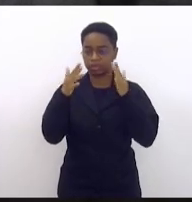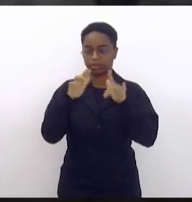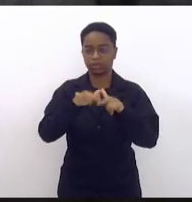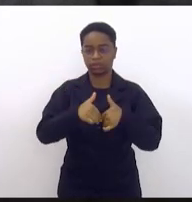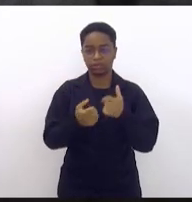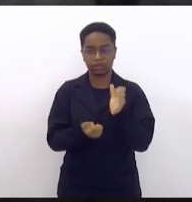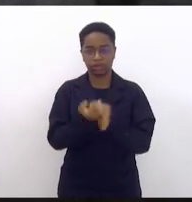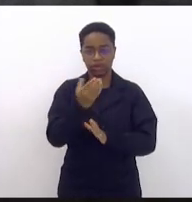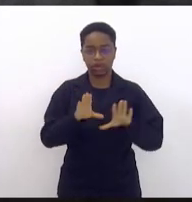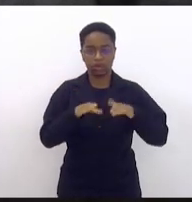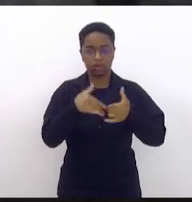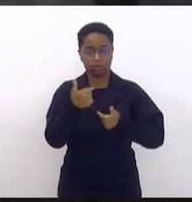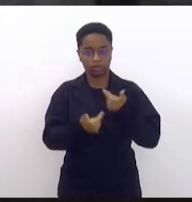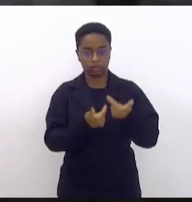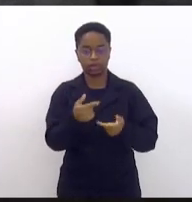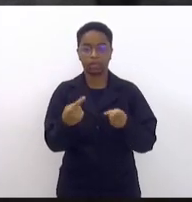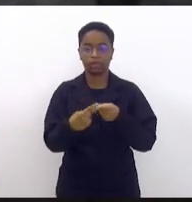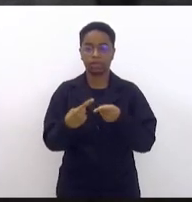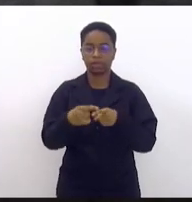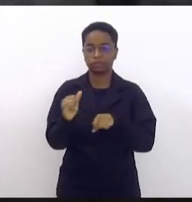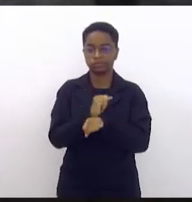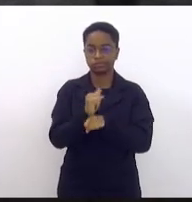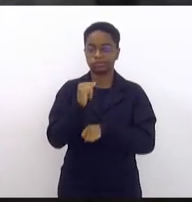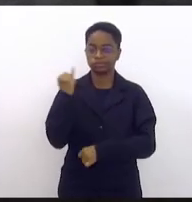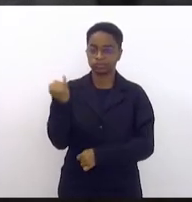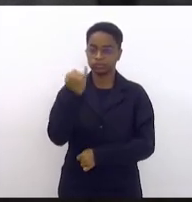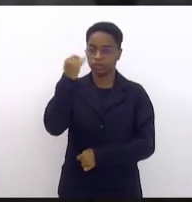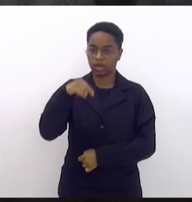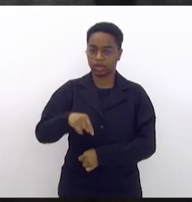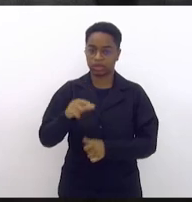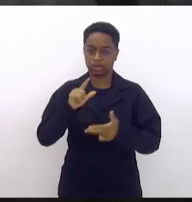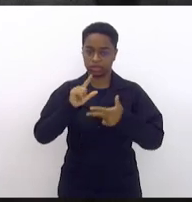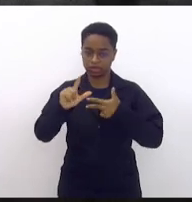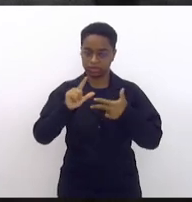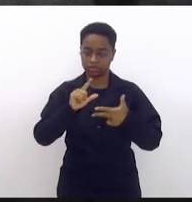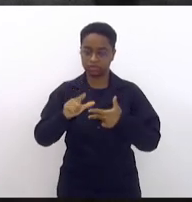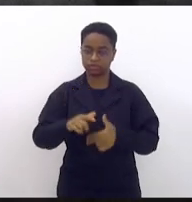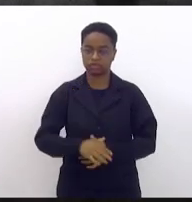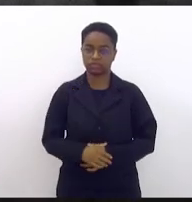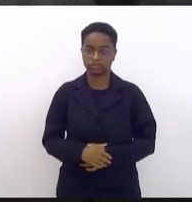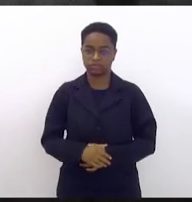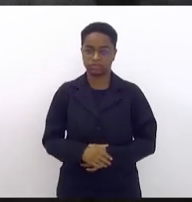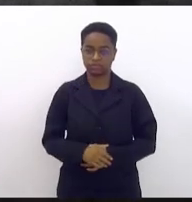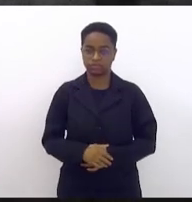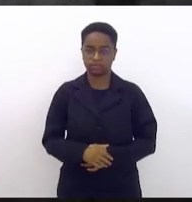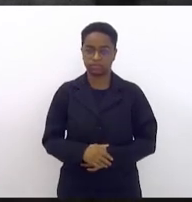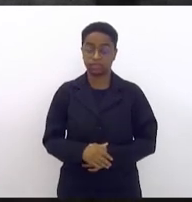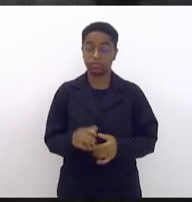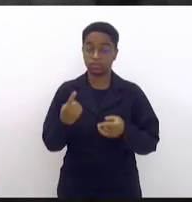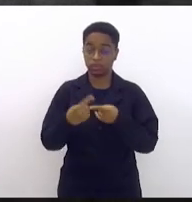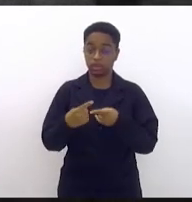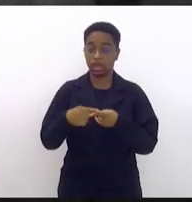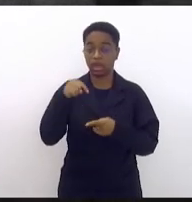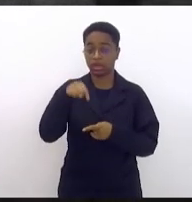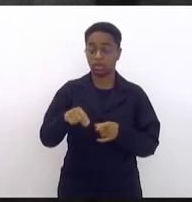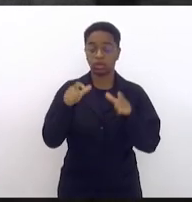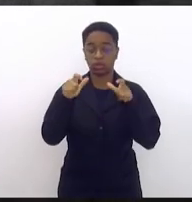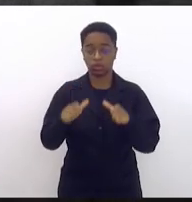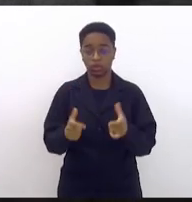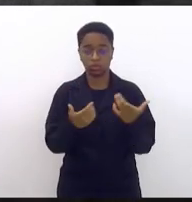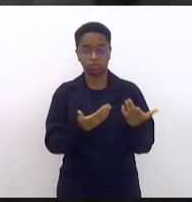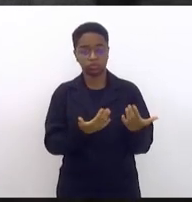parlamentar que é um instrumento muito importante do Legislativo é uma forma é um espaço que o jovem